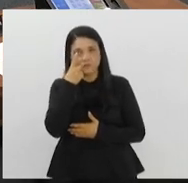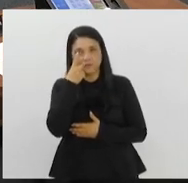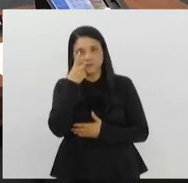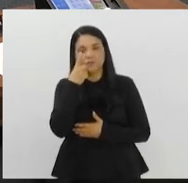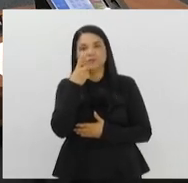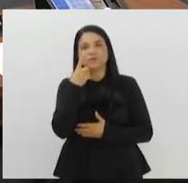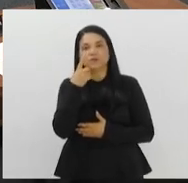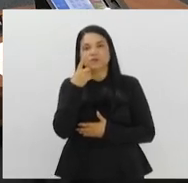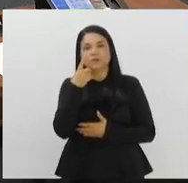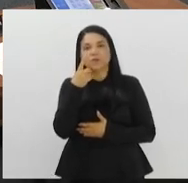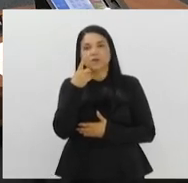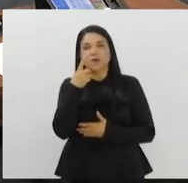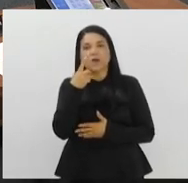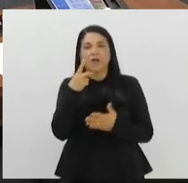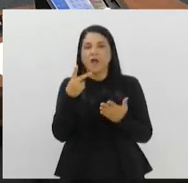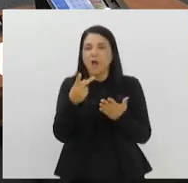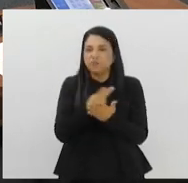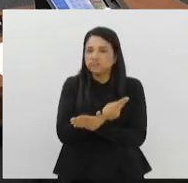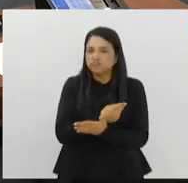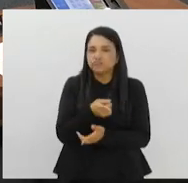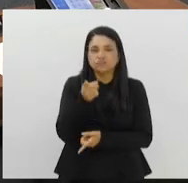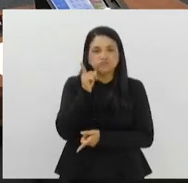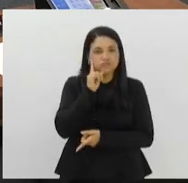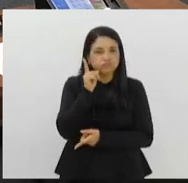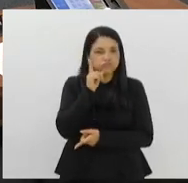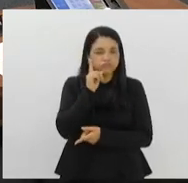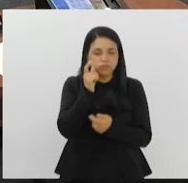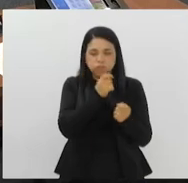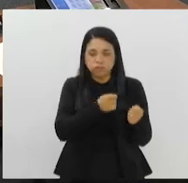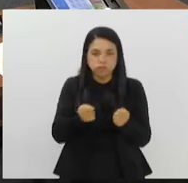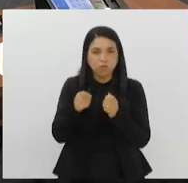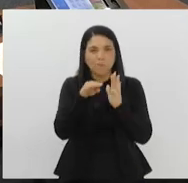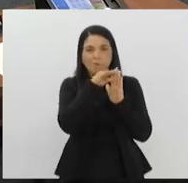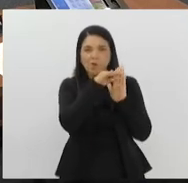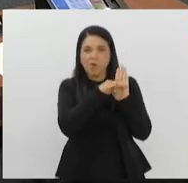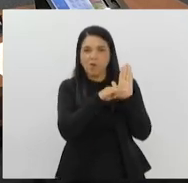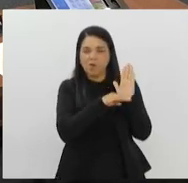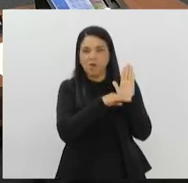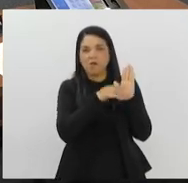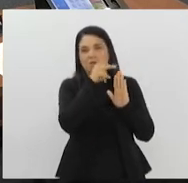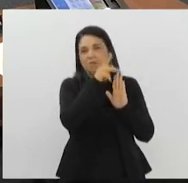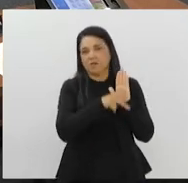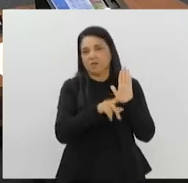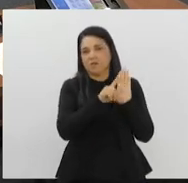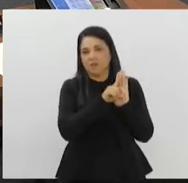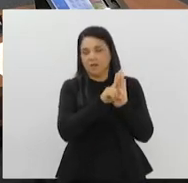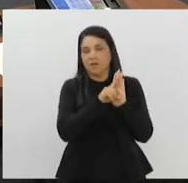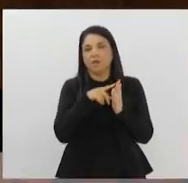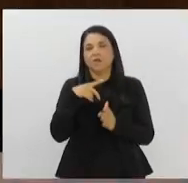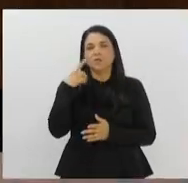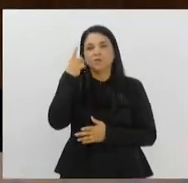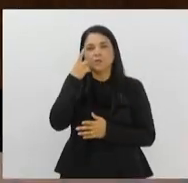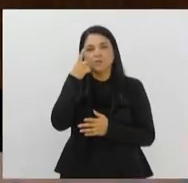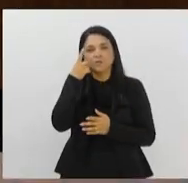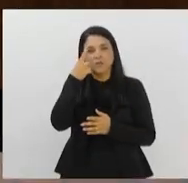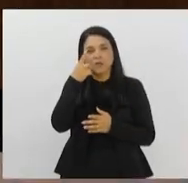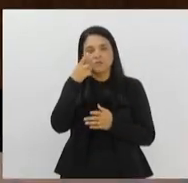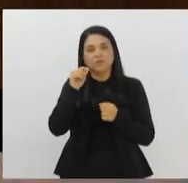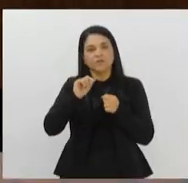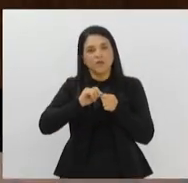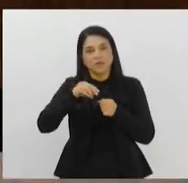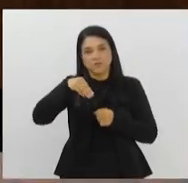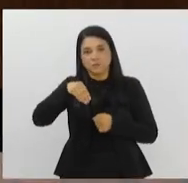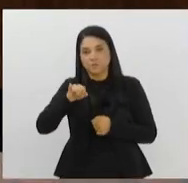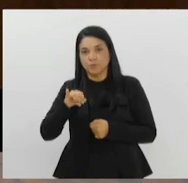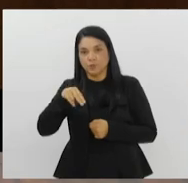acontece todos os dias. Vem a pauta, projeto de lei, que o deputado faz uma minuta de